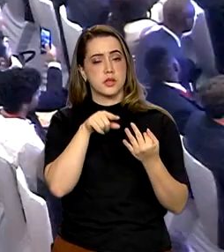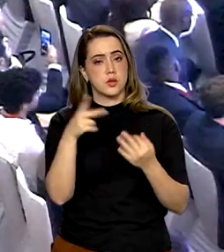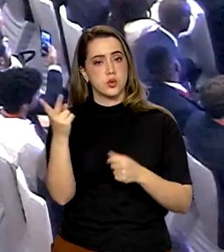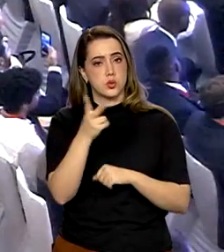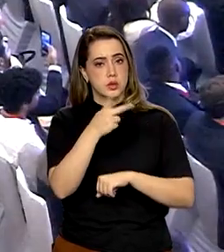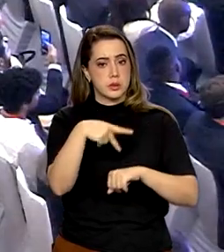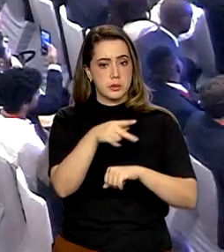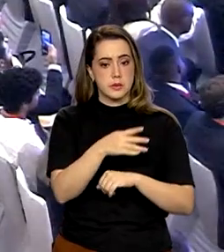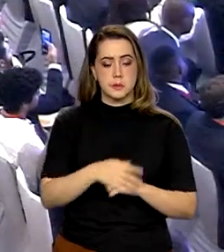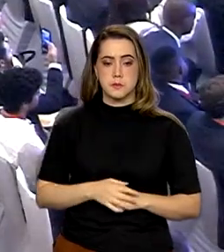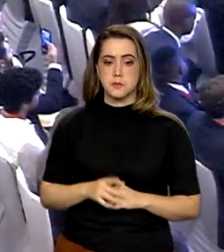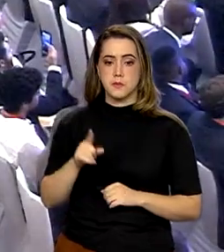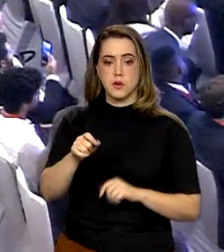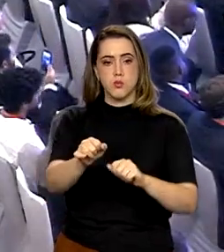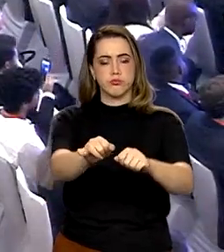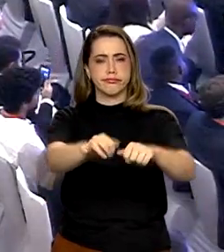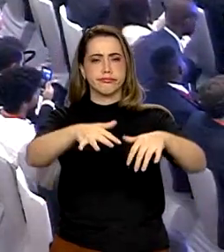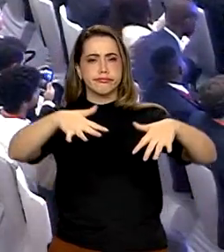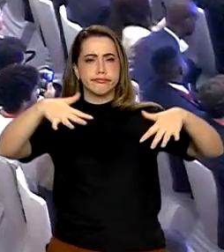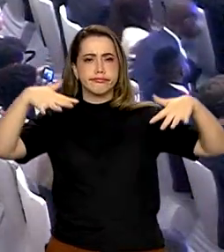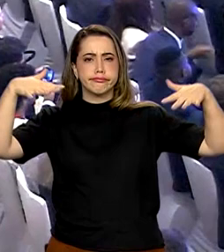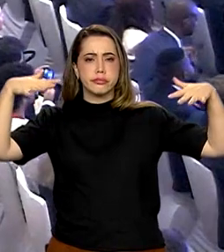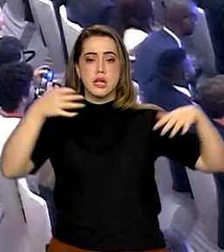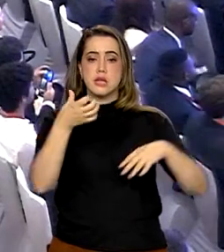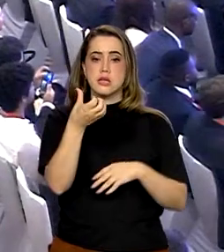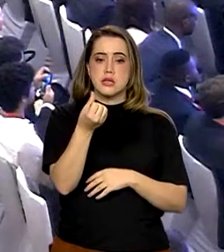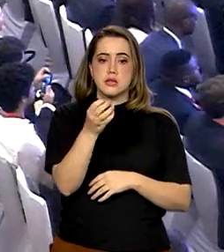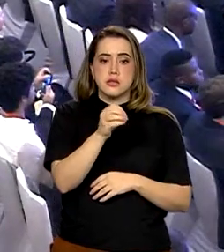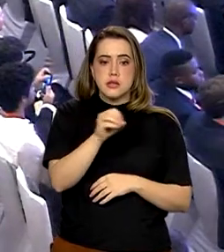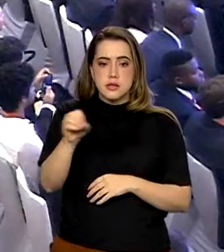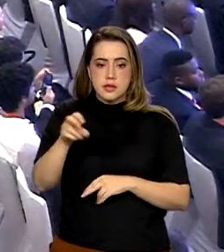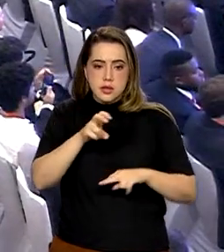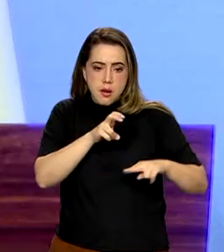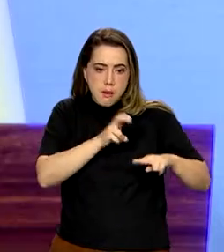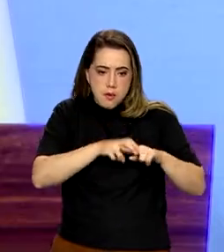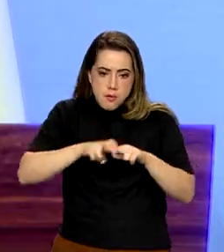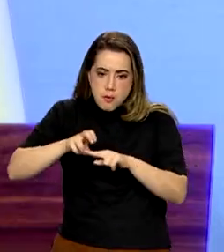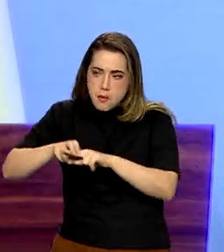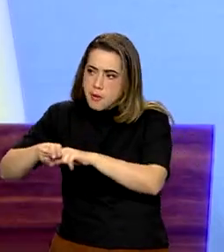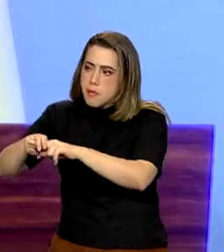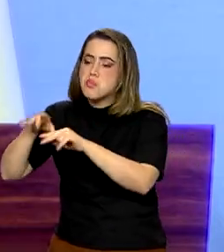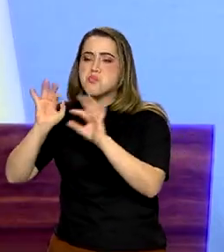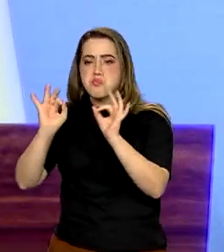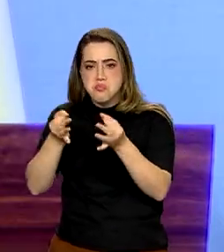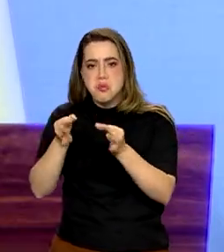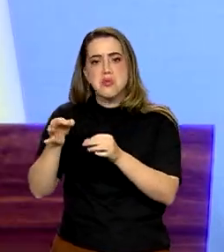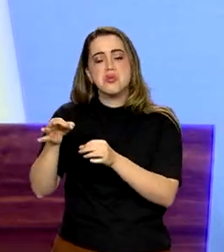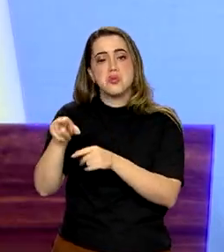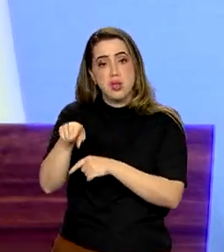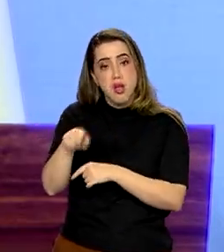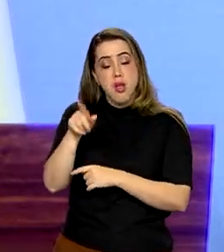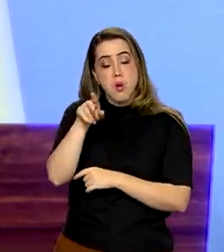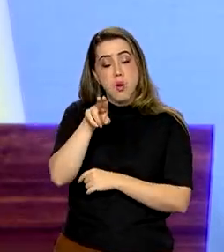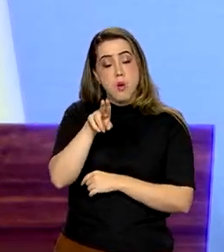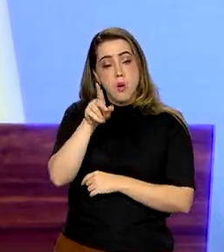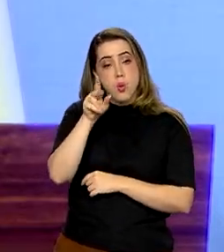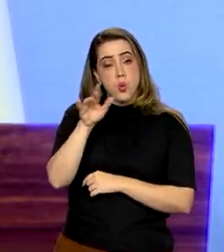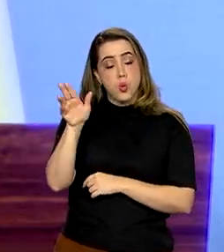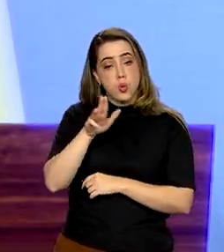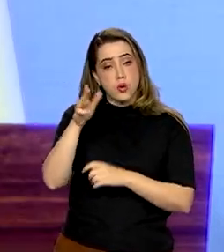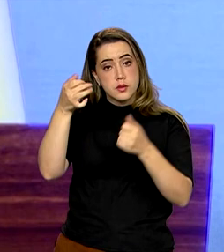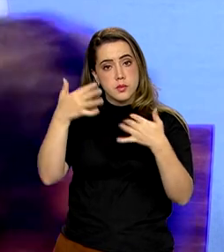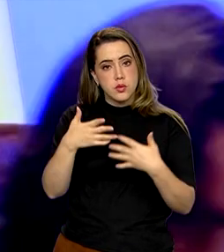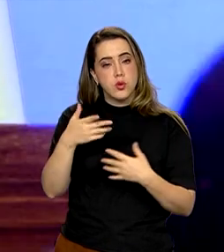Brasil-Angola. A um auditório com todas as 600 cadeiras ocupadas, Lula afirmou que o Brasil vai voltar a